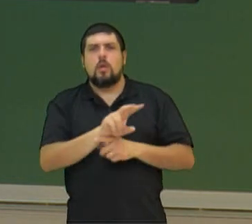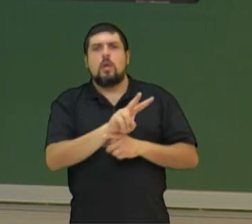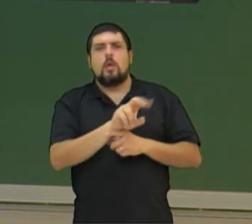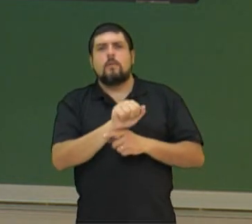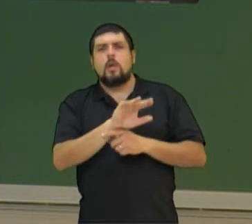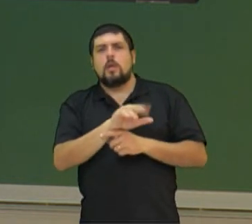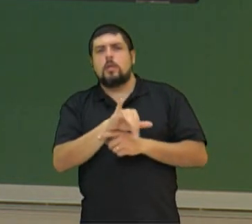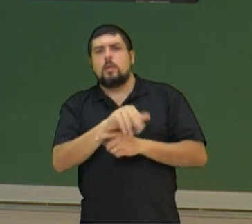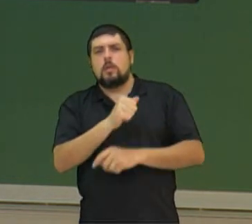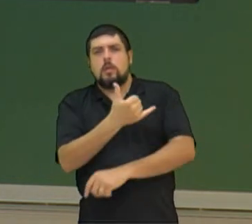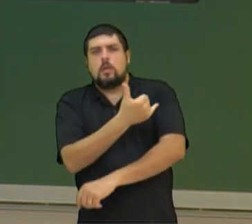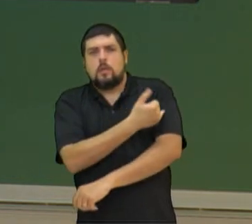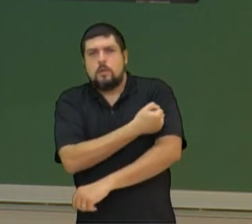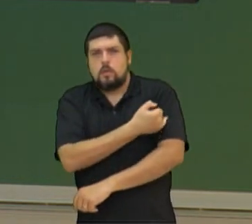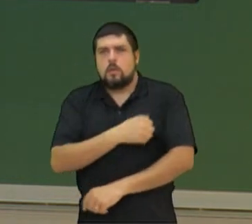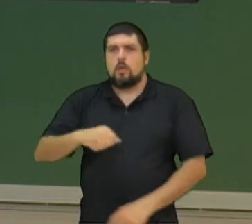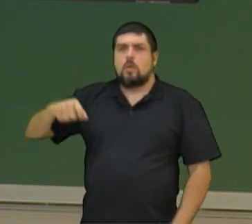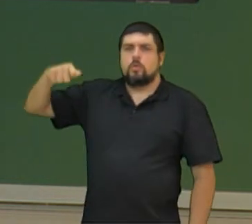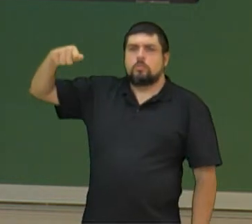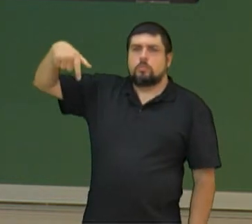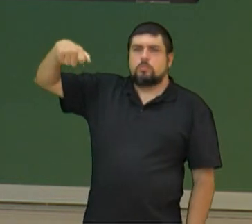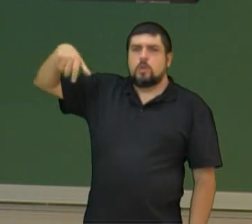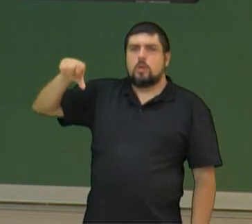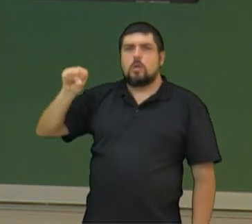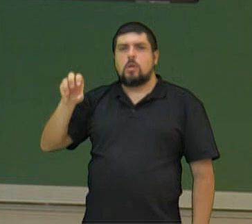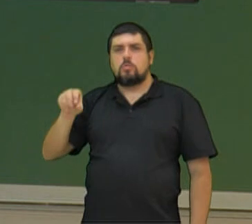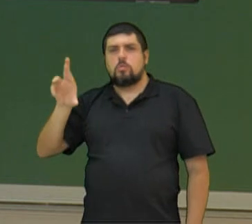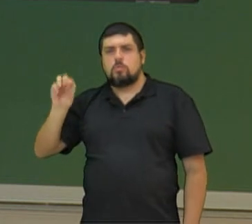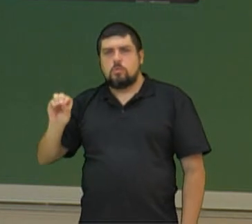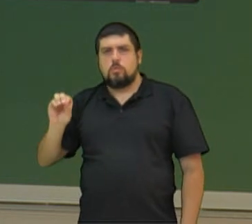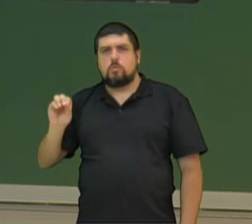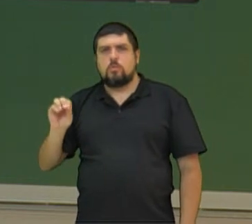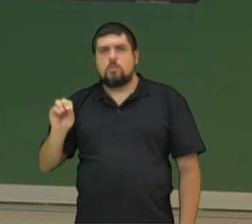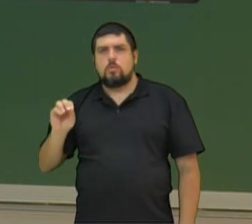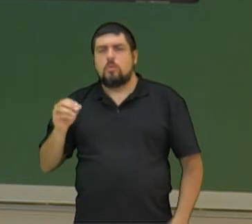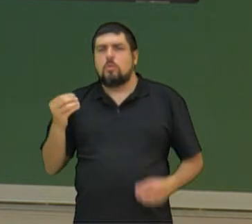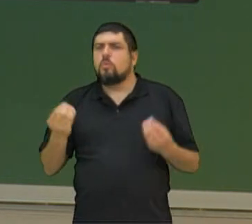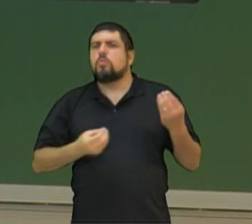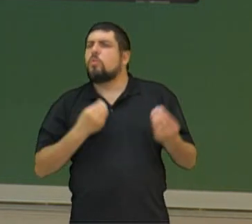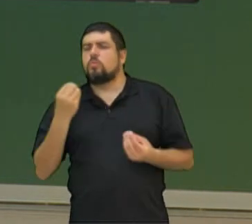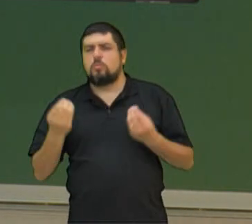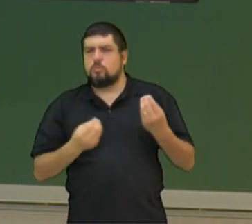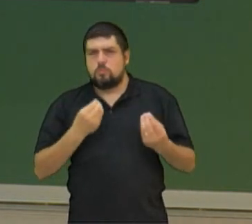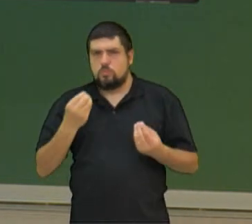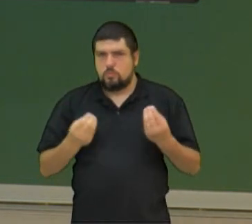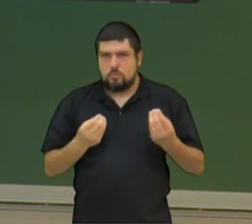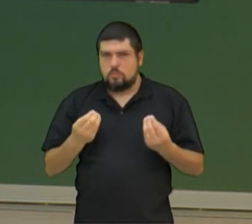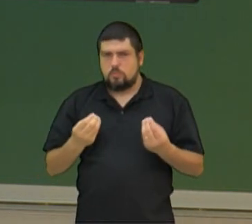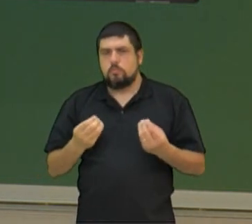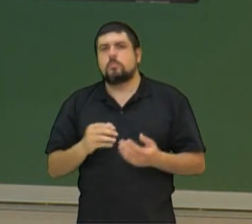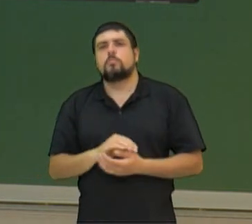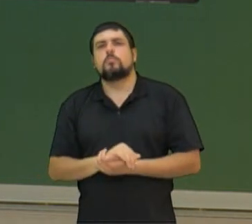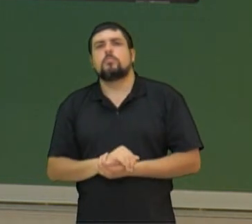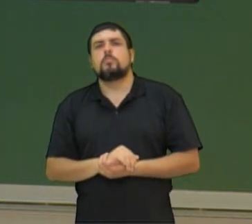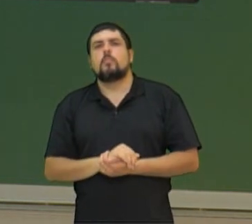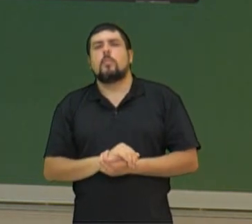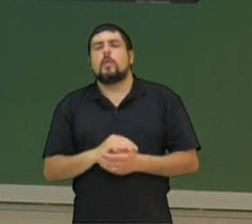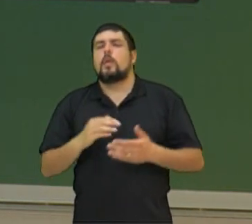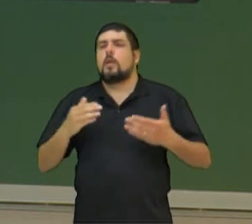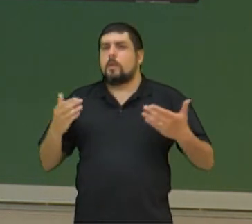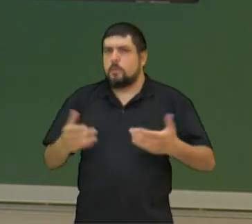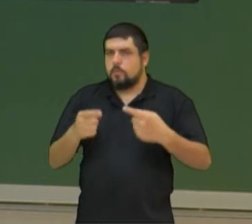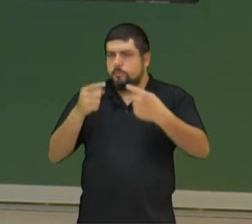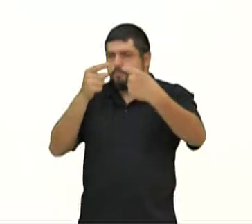soro? Quando que a gente deve tomar cada um deles? Vamos ver se você lembra através de um quiz. E esse quiz